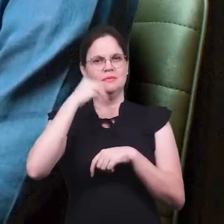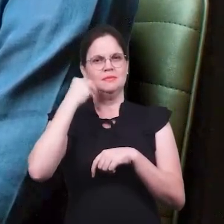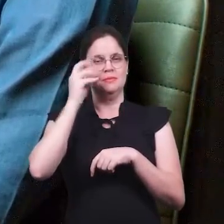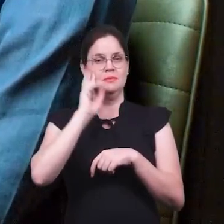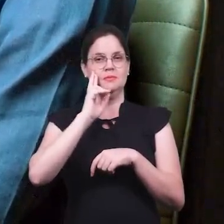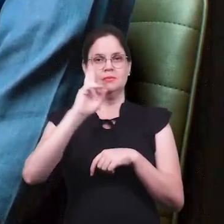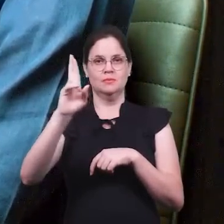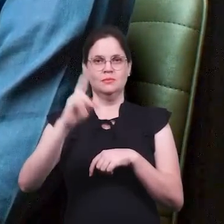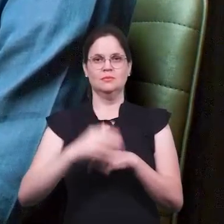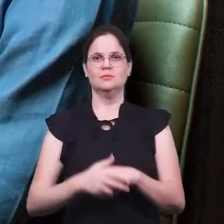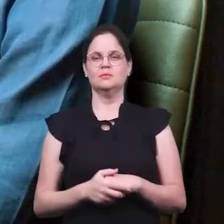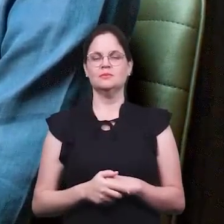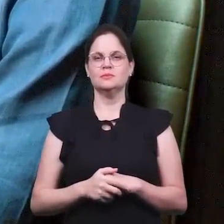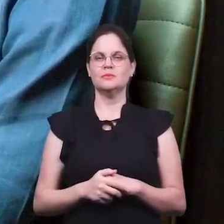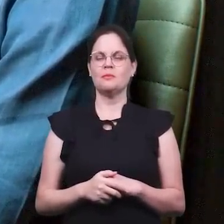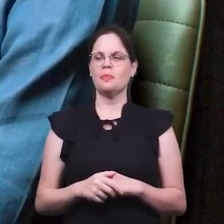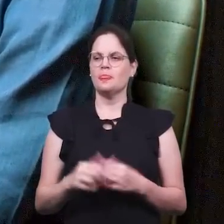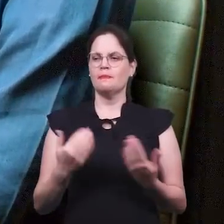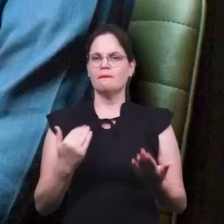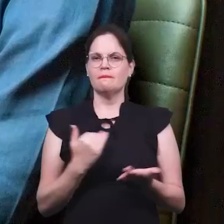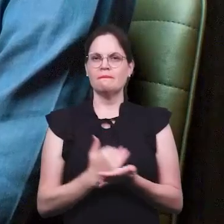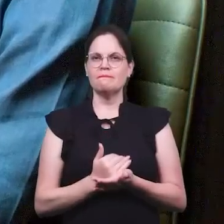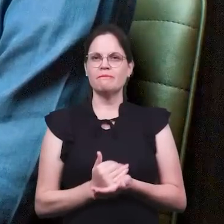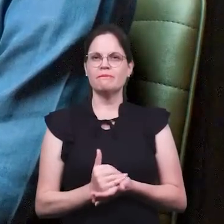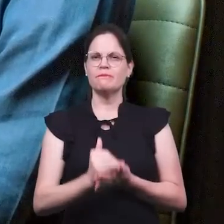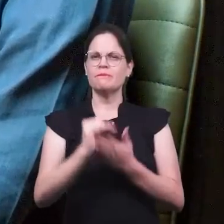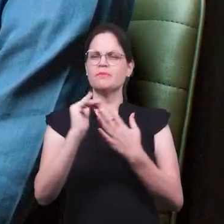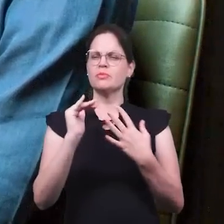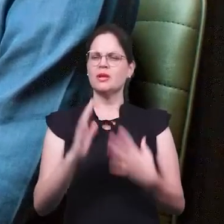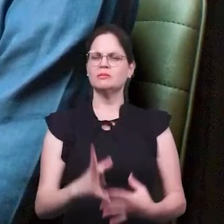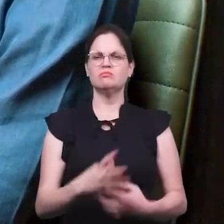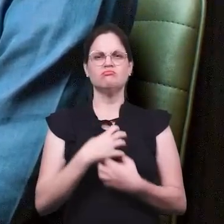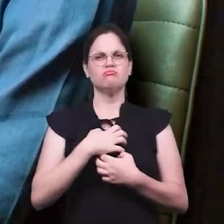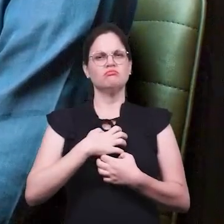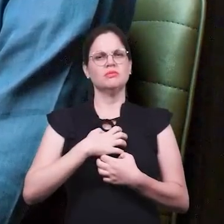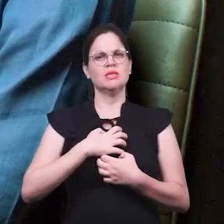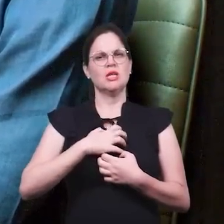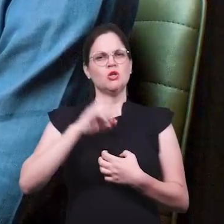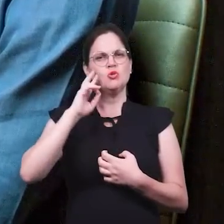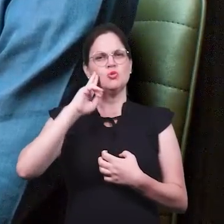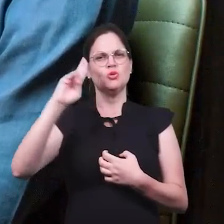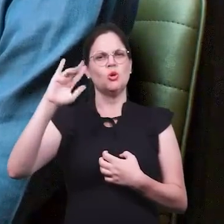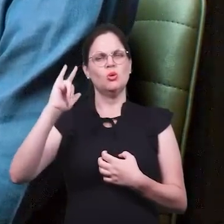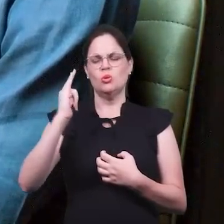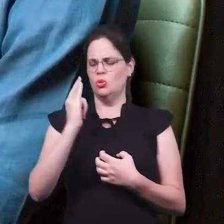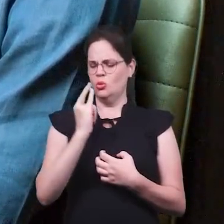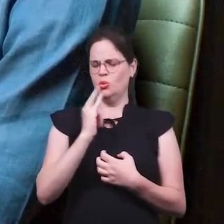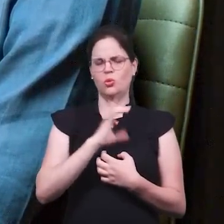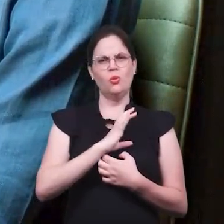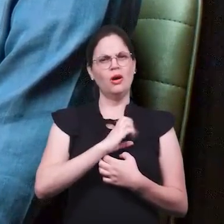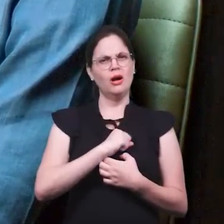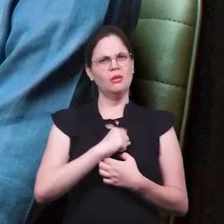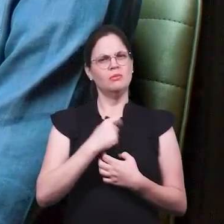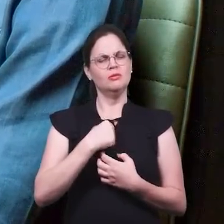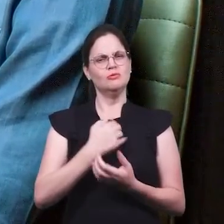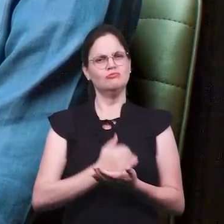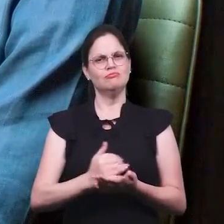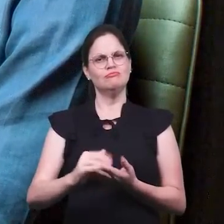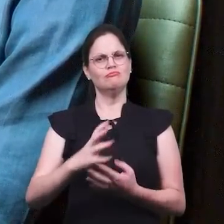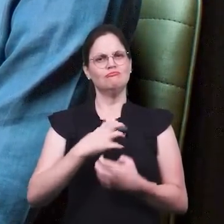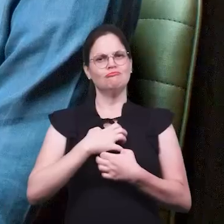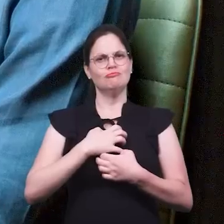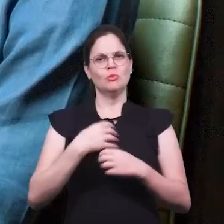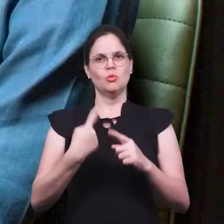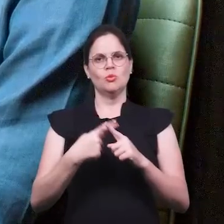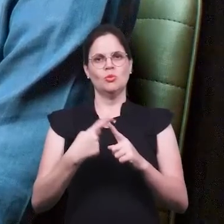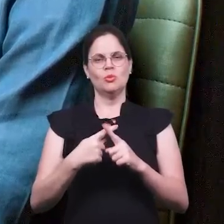experiências. Eu comecei a realmente sentir o amor de Jesus por, eh, por